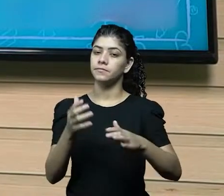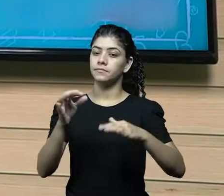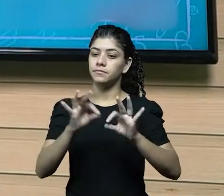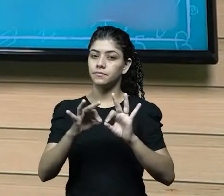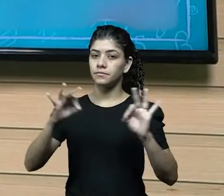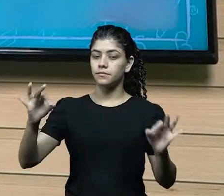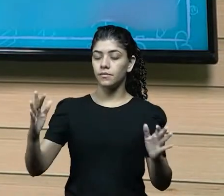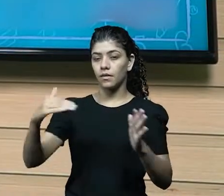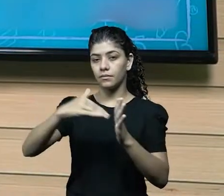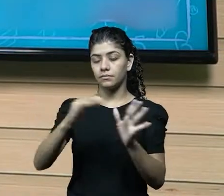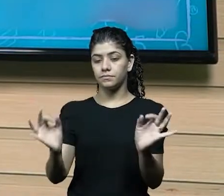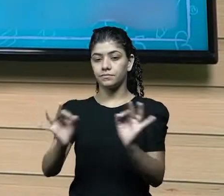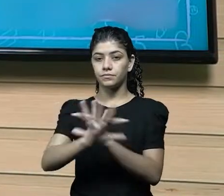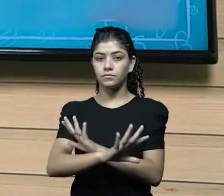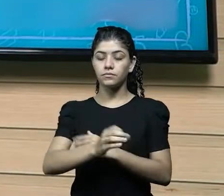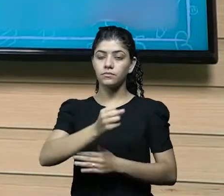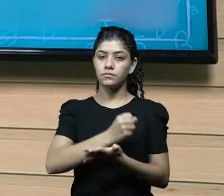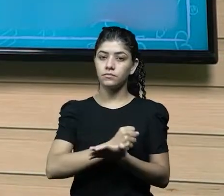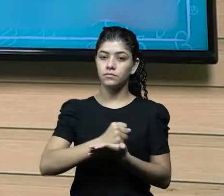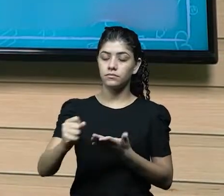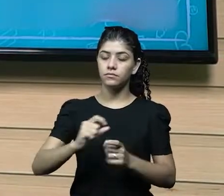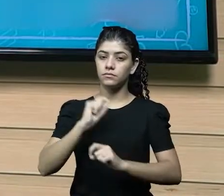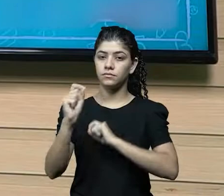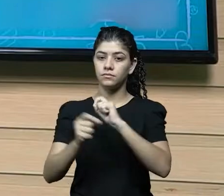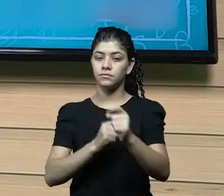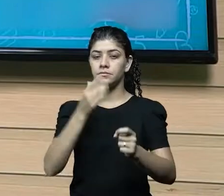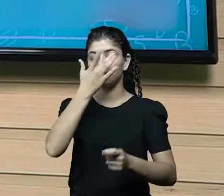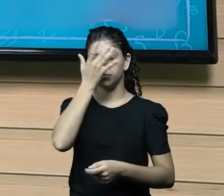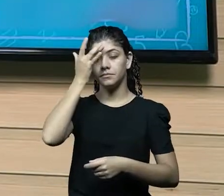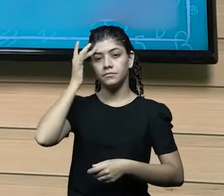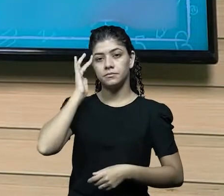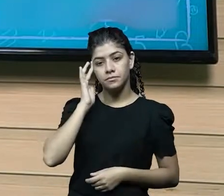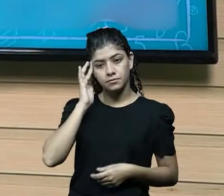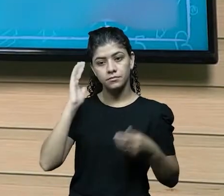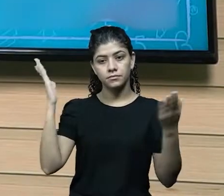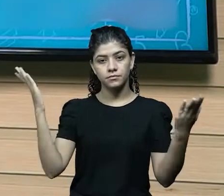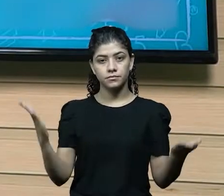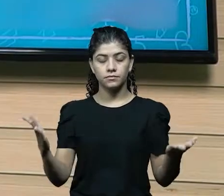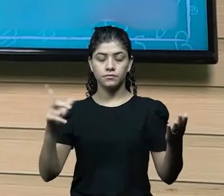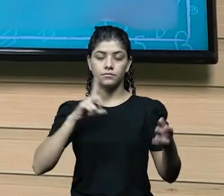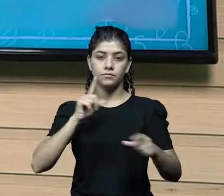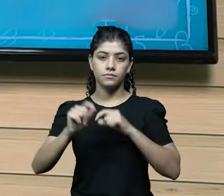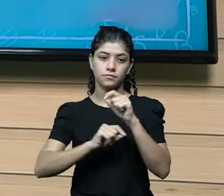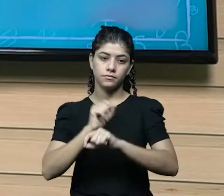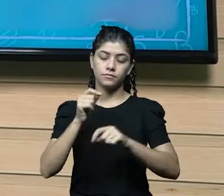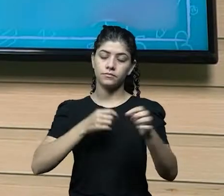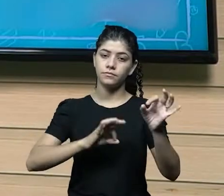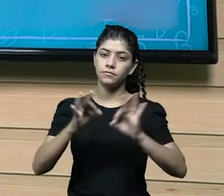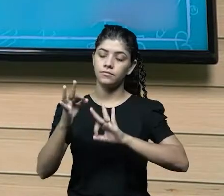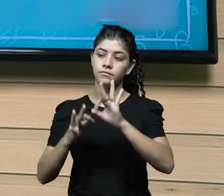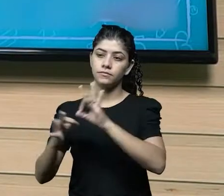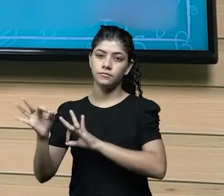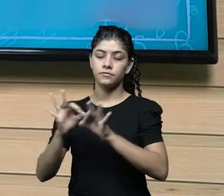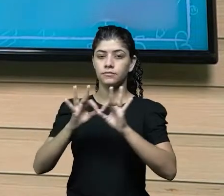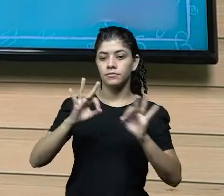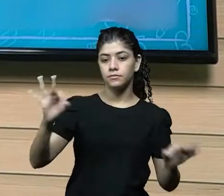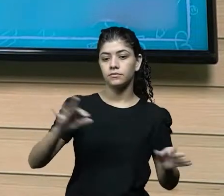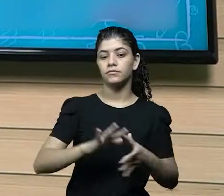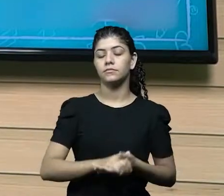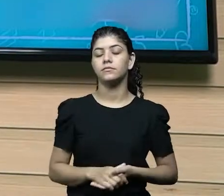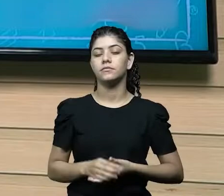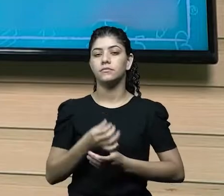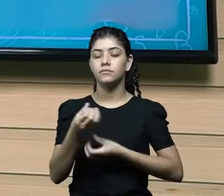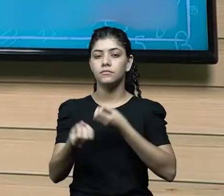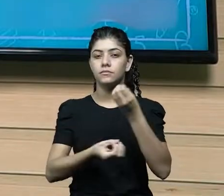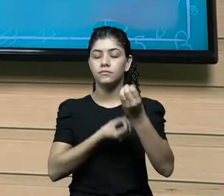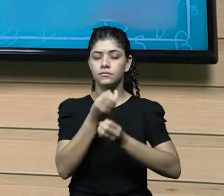medir até o resultado final, passando pelo operador, pela pessoa que irá efetuar esta medida. E como